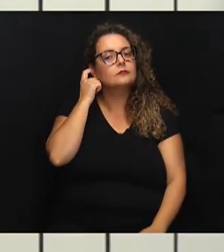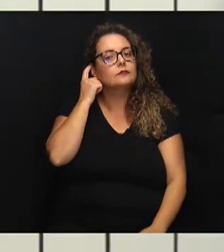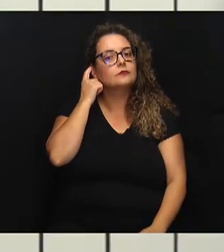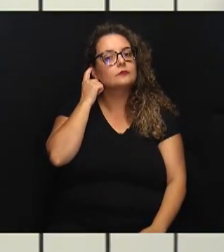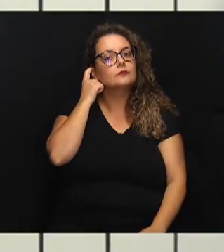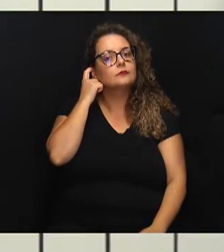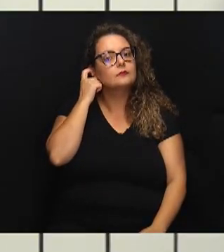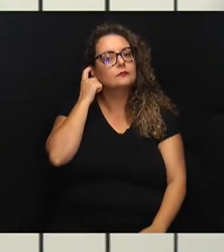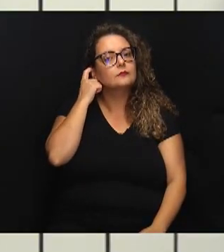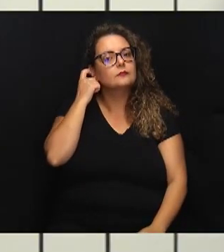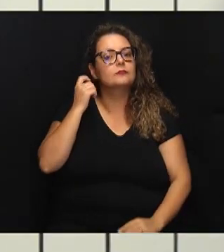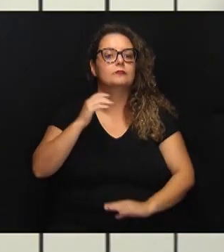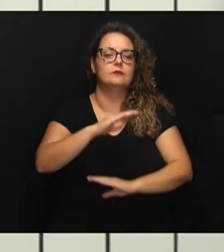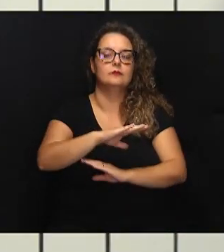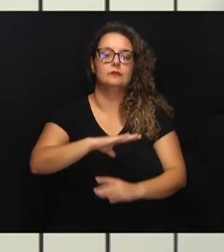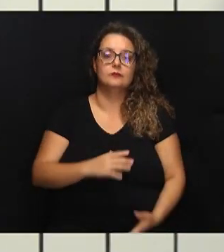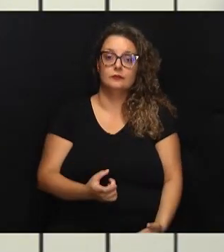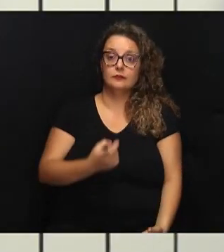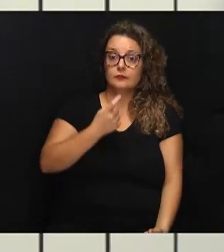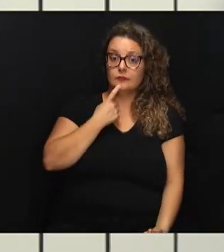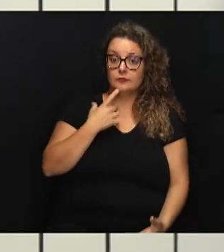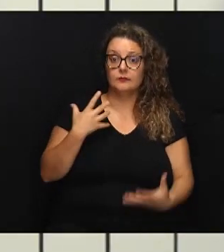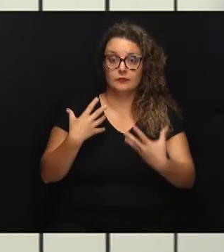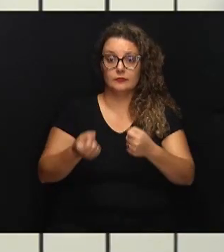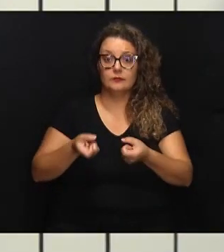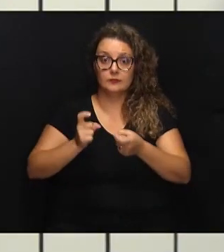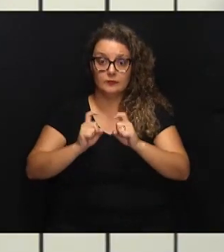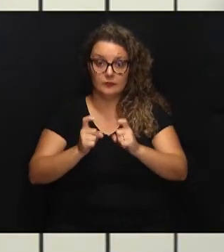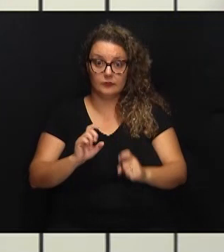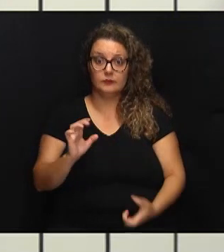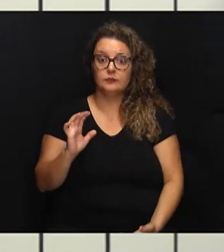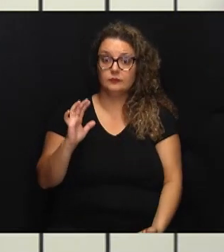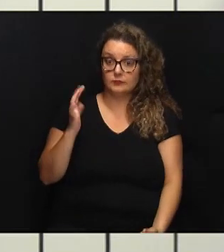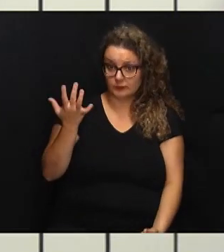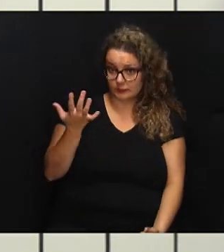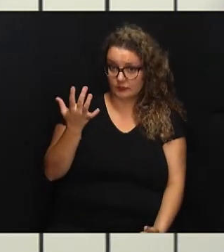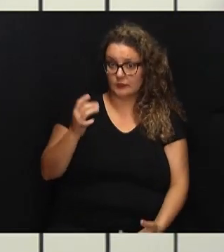só, a Câmara Municipal de Campinas sediou uma reunião que aconteceu em